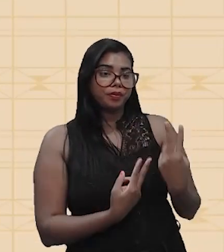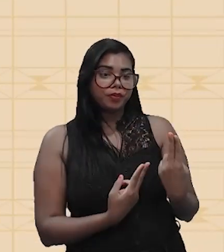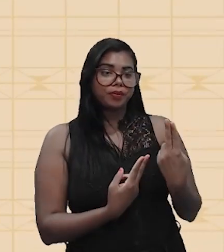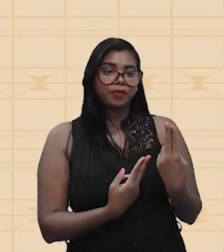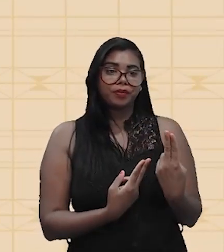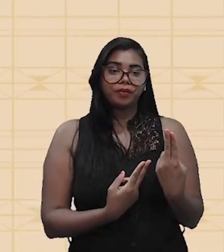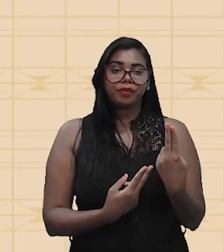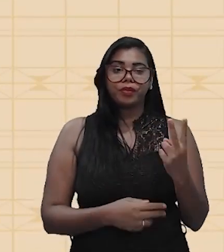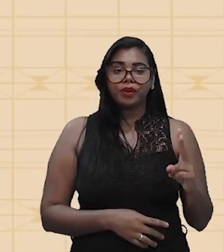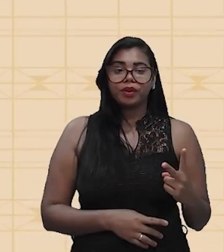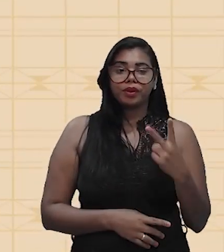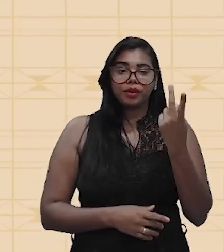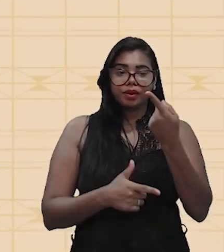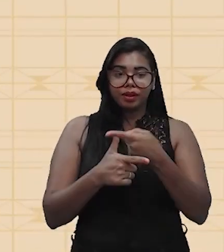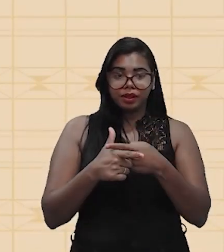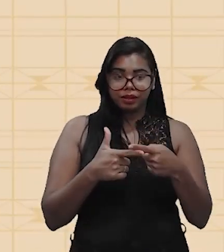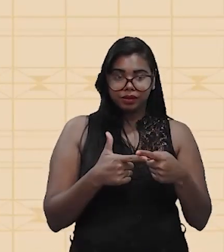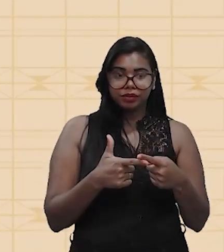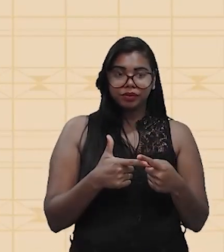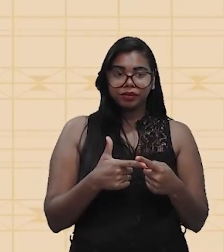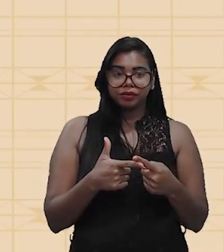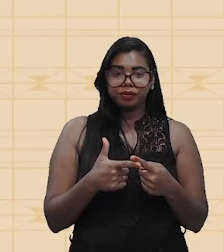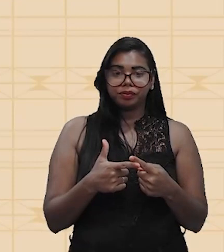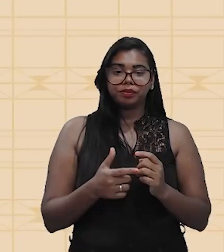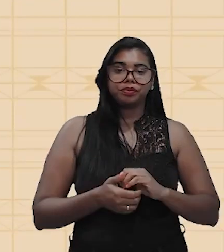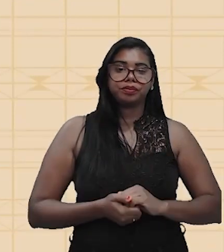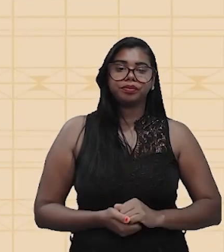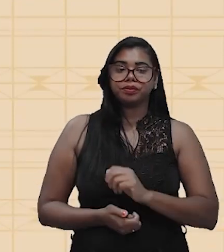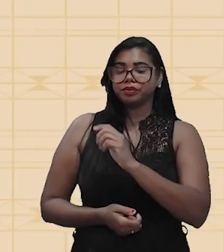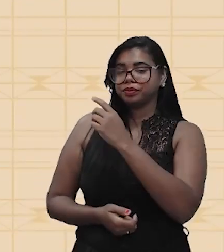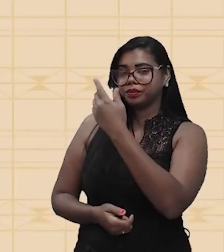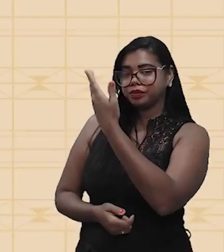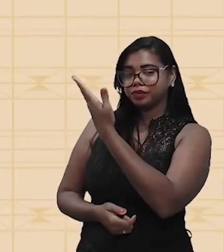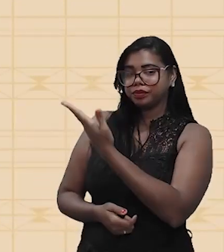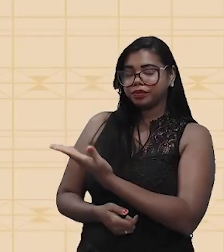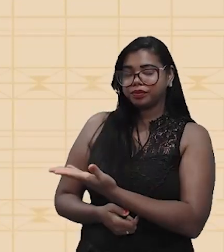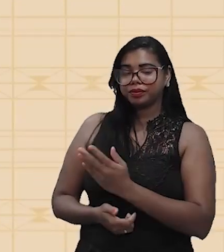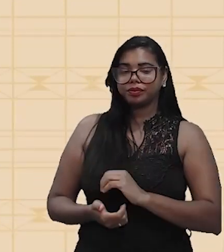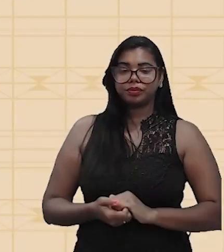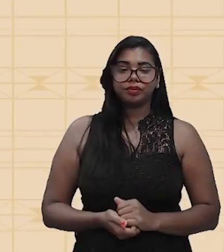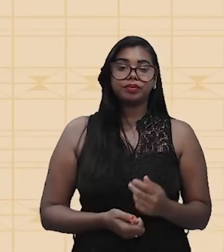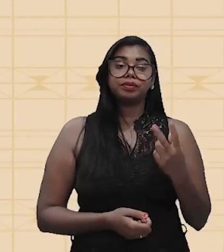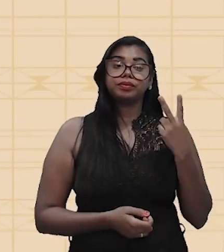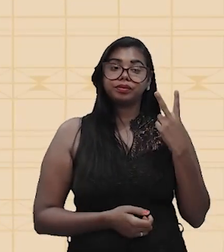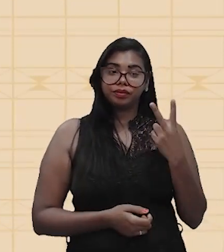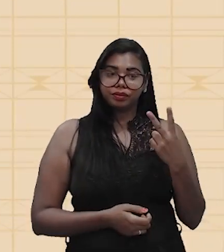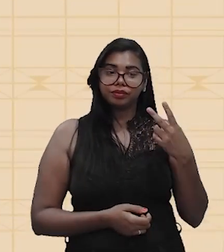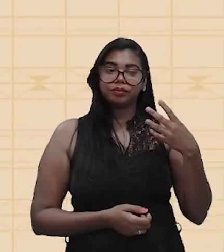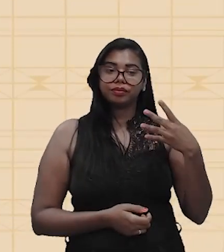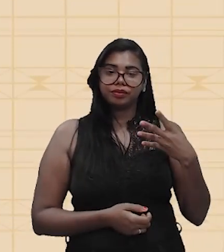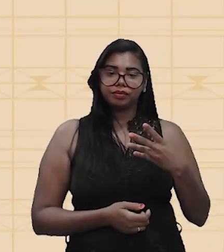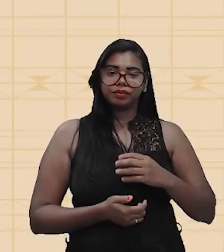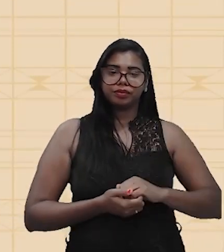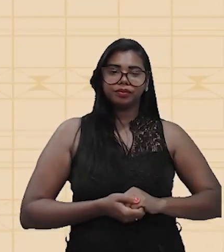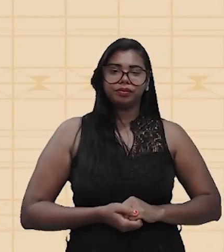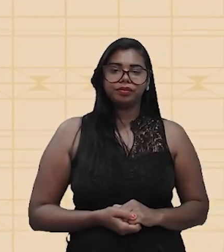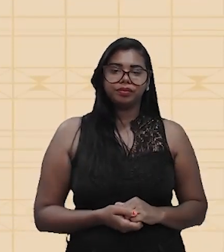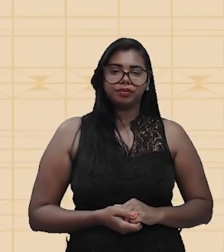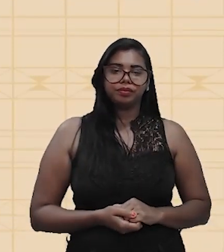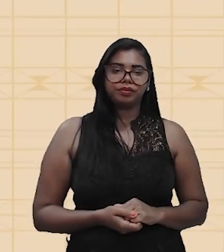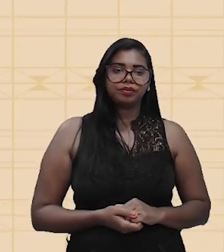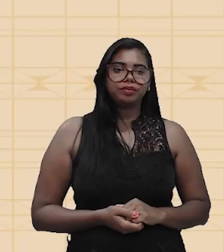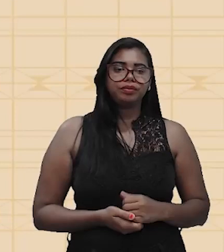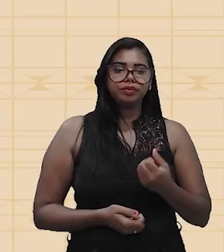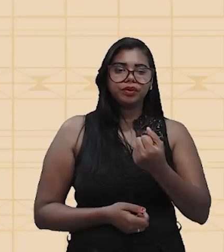e dividir pela quantidade. Veja na imagem que os resistores são 2 de 4. Então, eu vou pegar o número